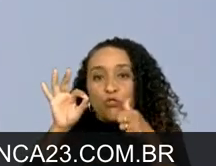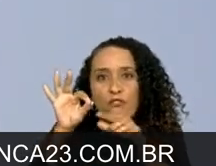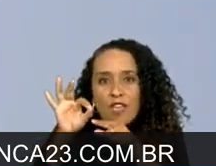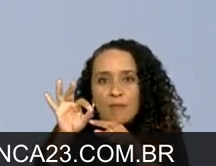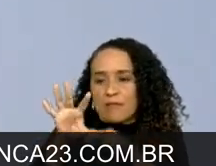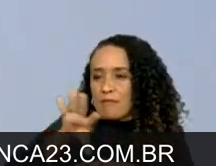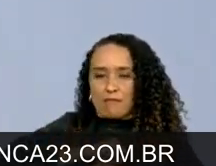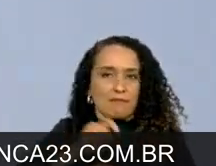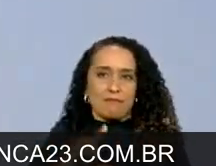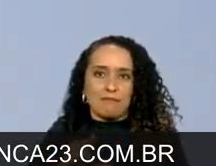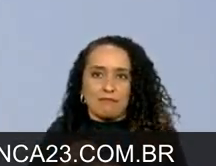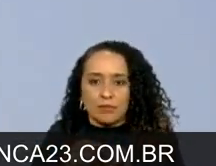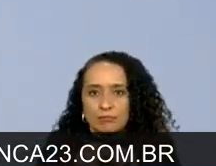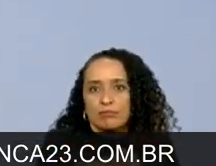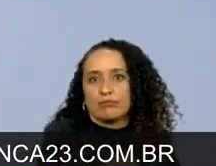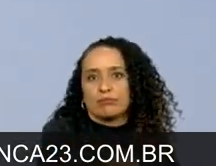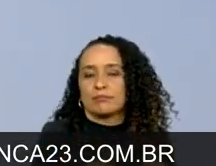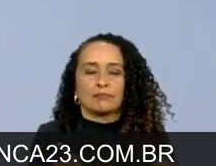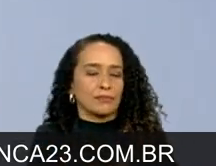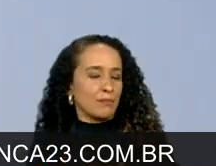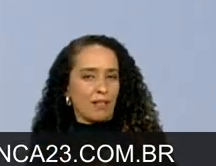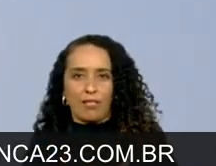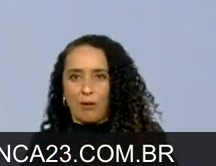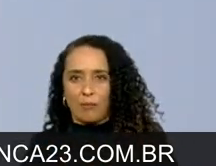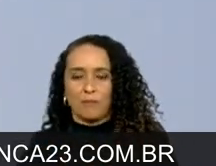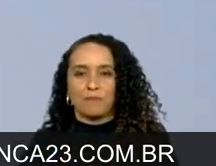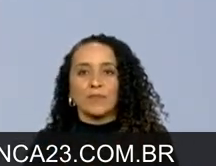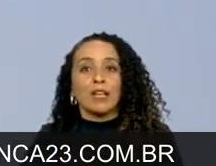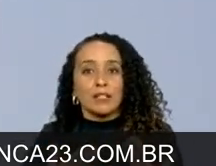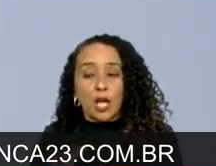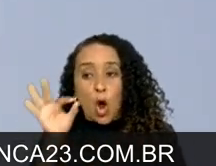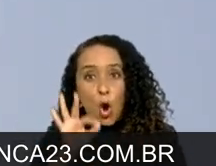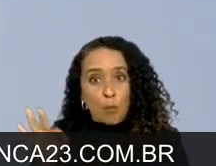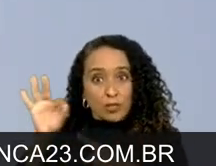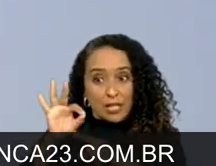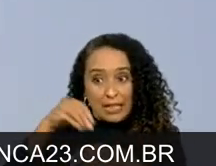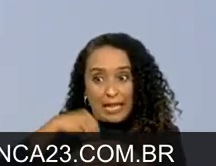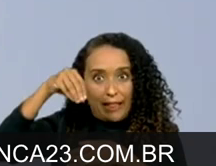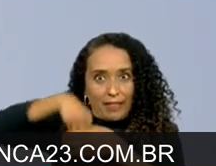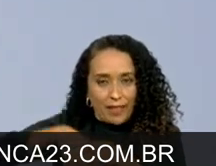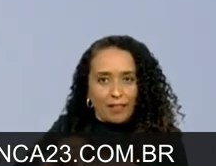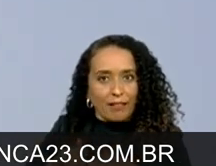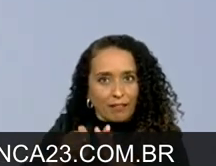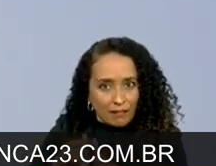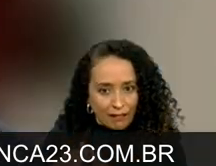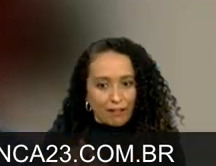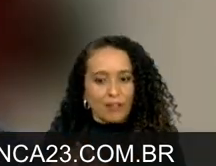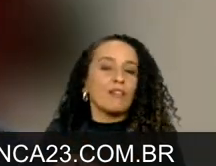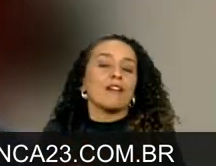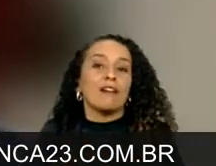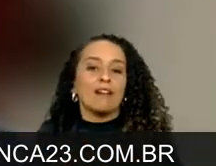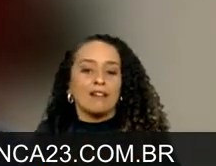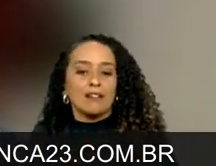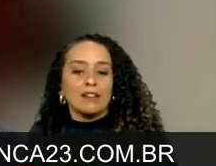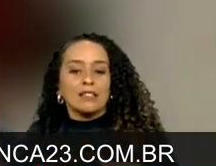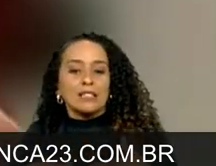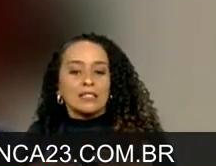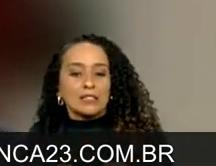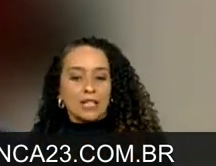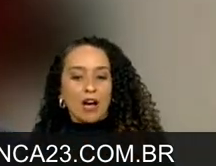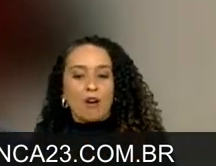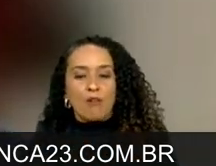por isso ela não transmite novamente para outra pessoa. Esses mosquitos com a bactéria, né, os volbitos com a Wolbachia, vão